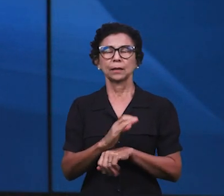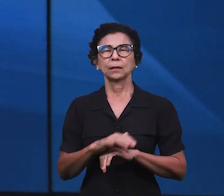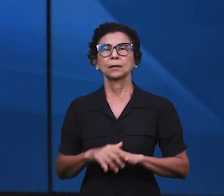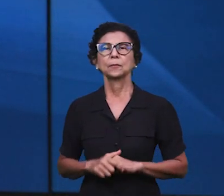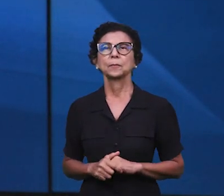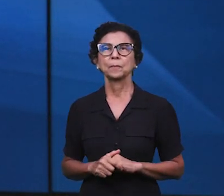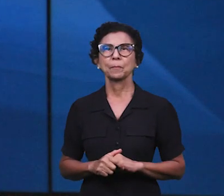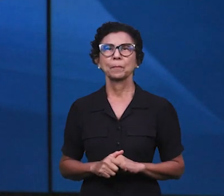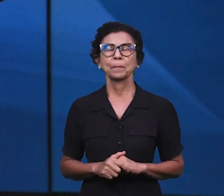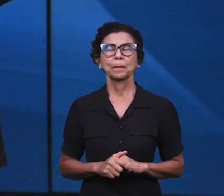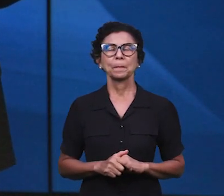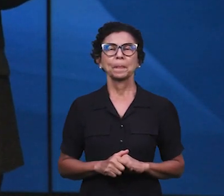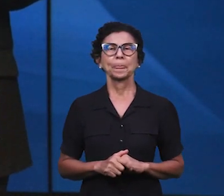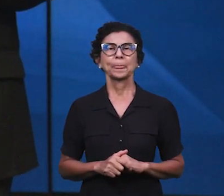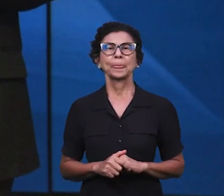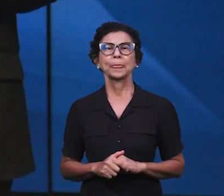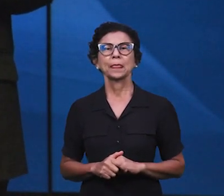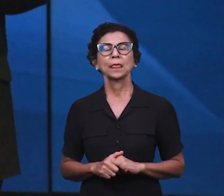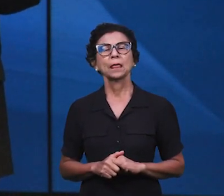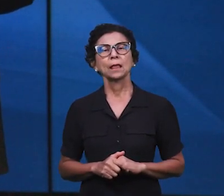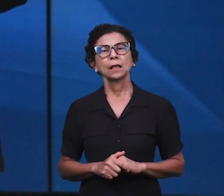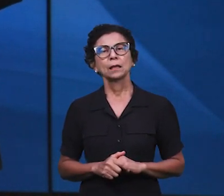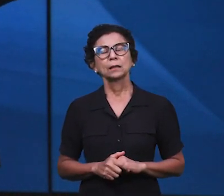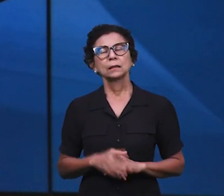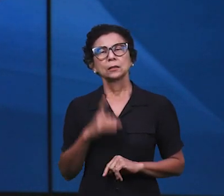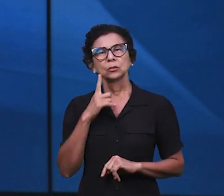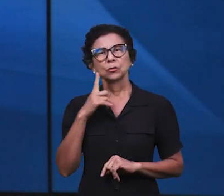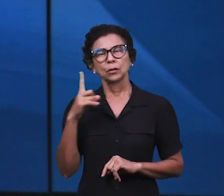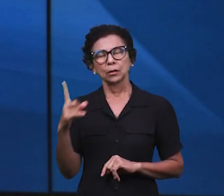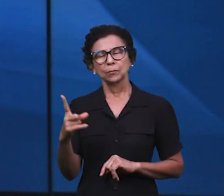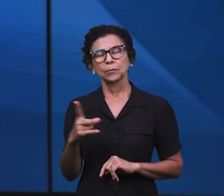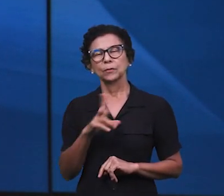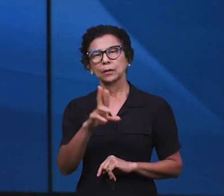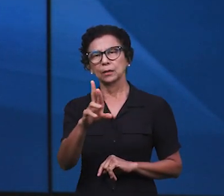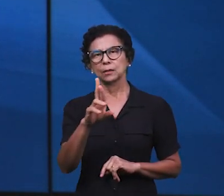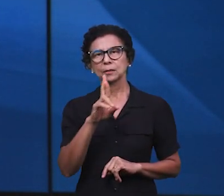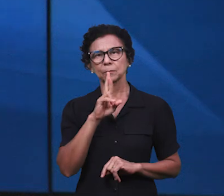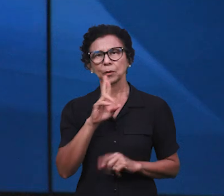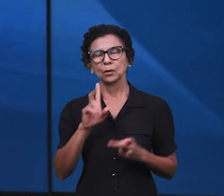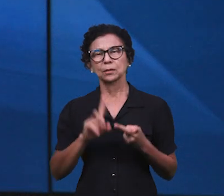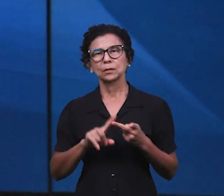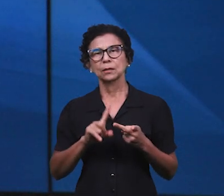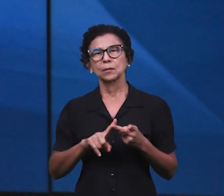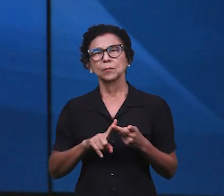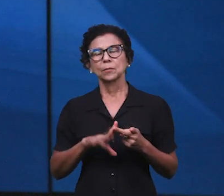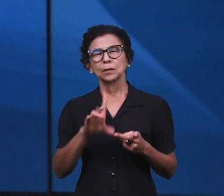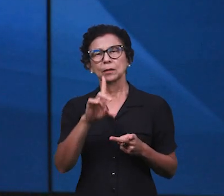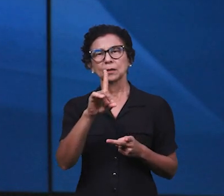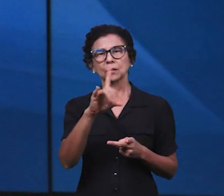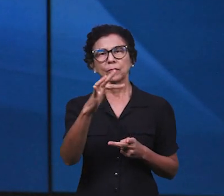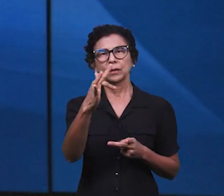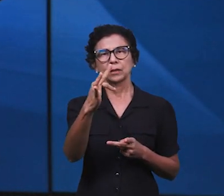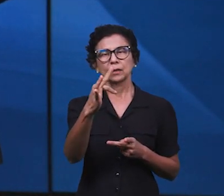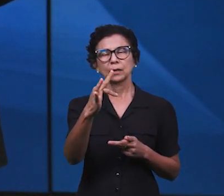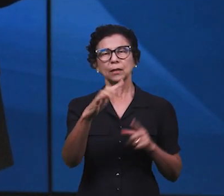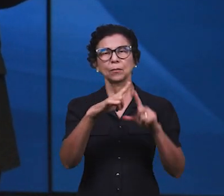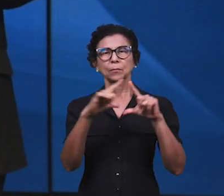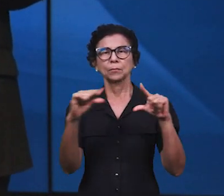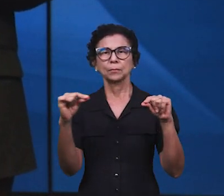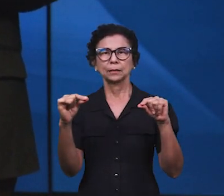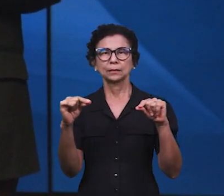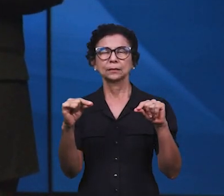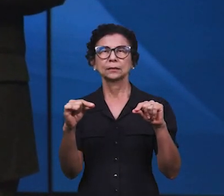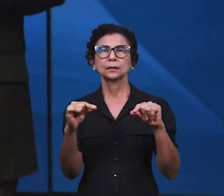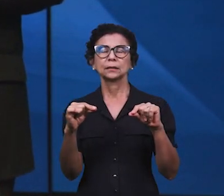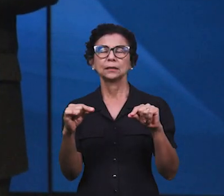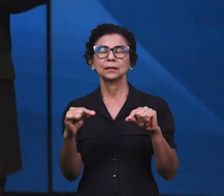lá o Gael Henrico. Ele é da igreja lá de Palhoça, em Santa Catarina. Depois, vamos para o Distrito Federal. E lá em